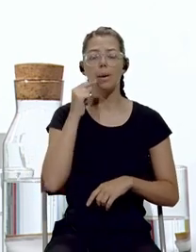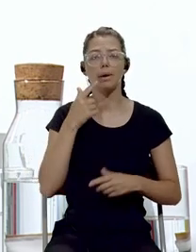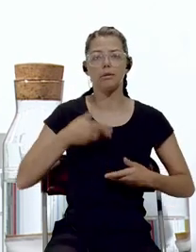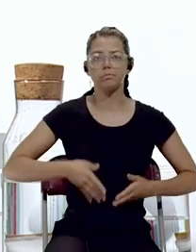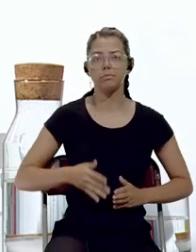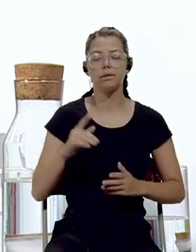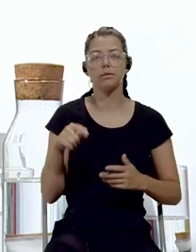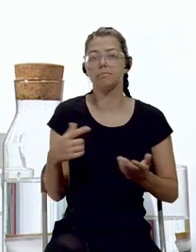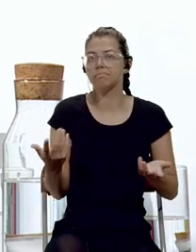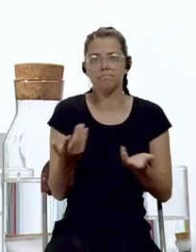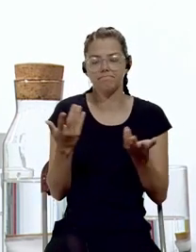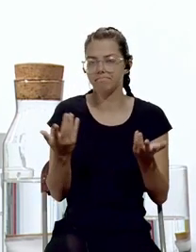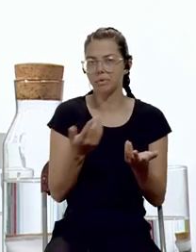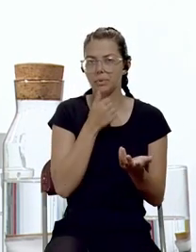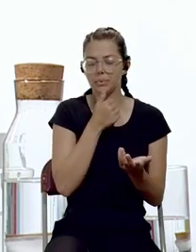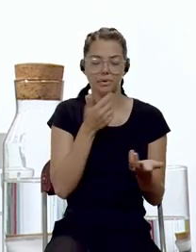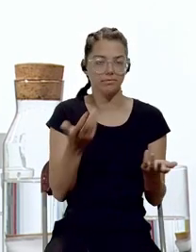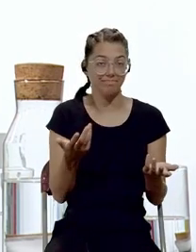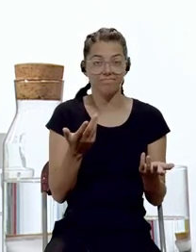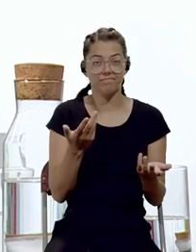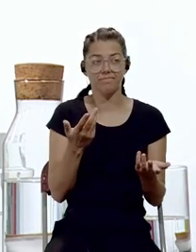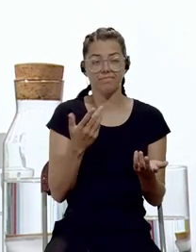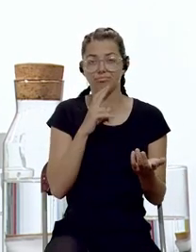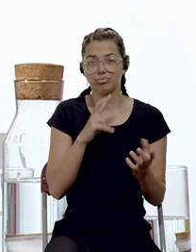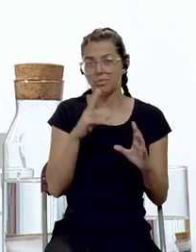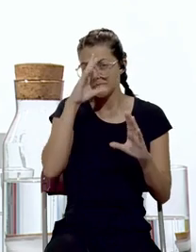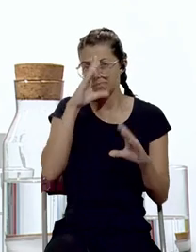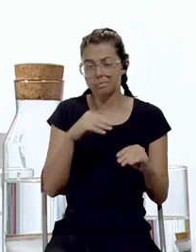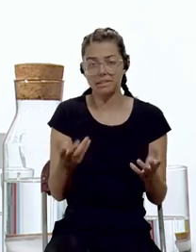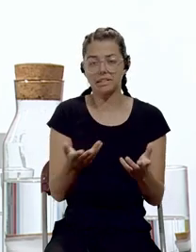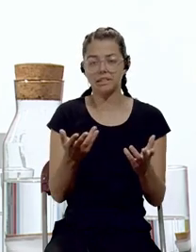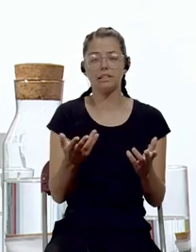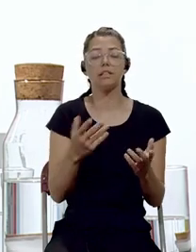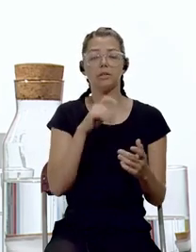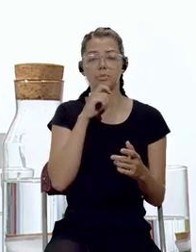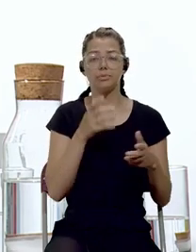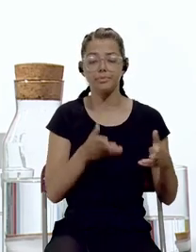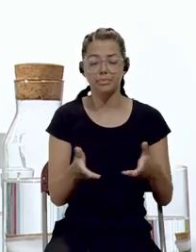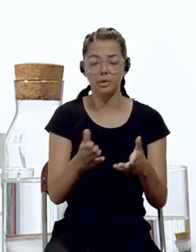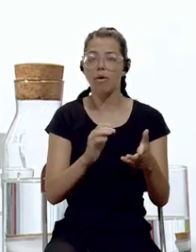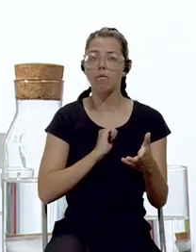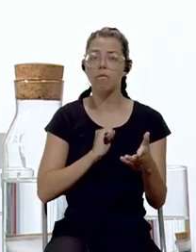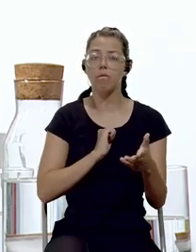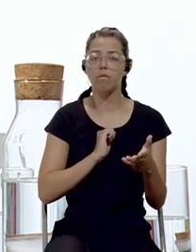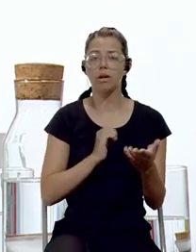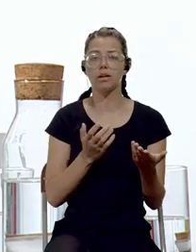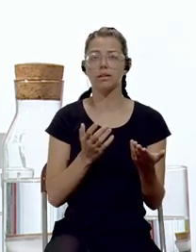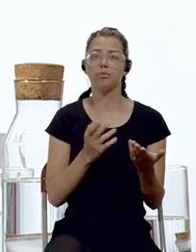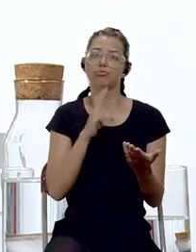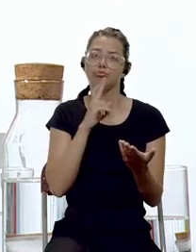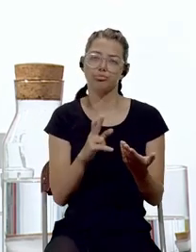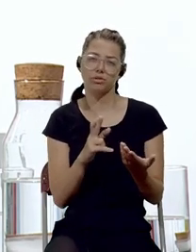E é uma pergunta que talvez, de certa forma, o meu percurso seja em si uma resposta a